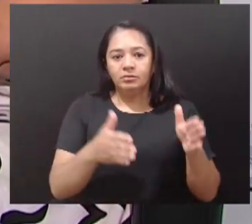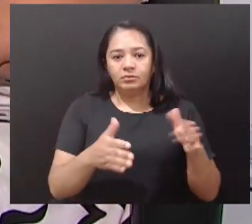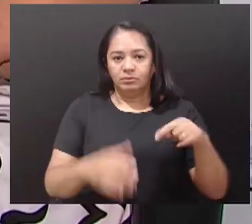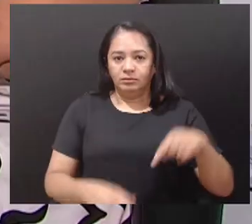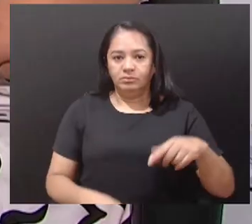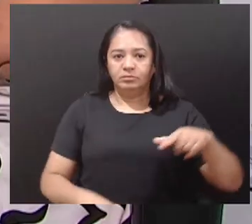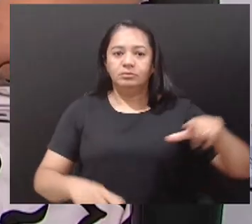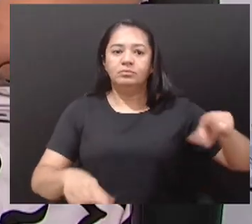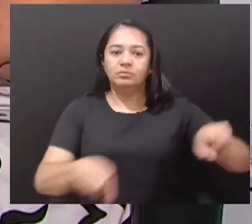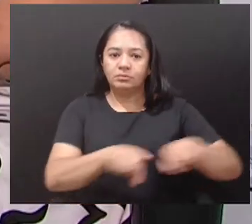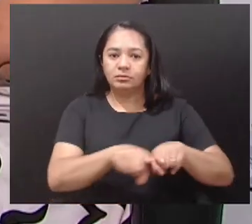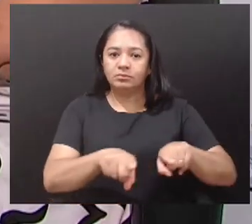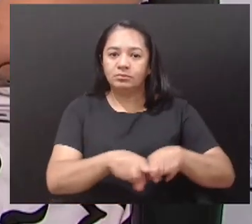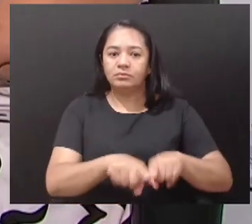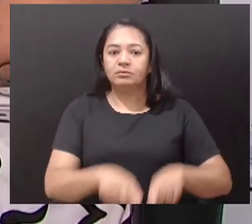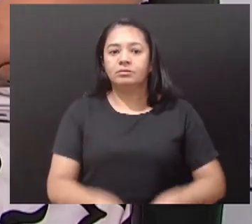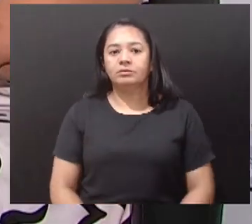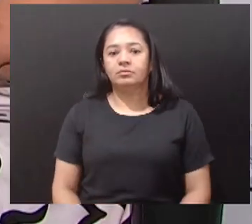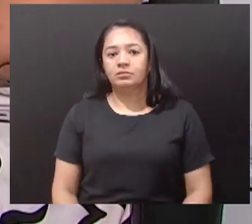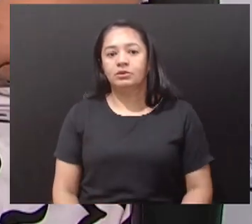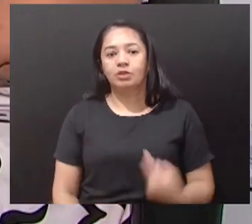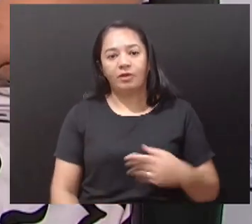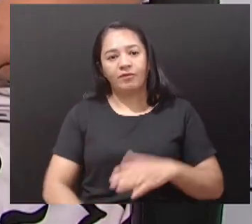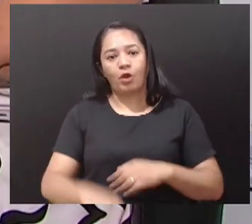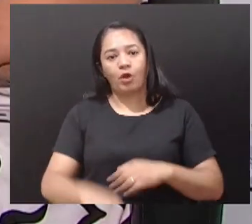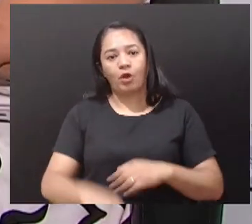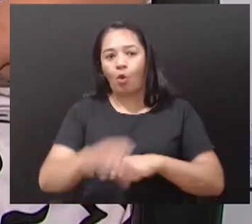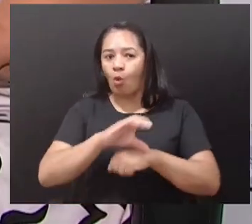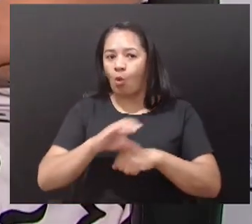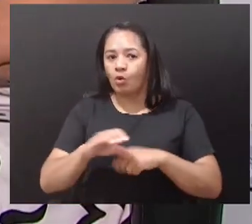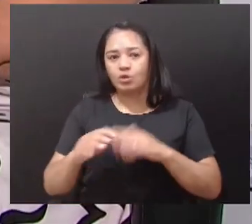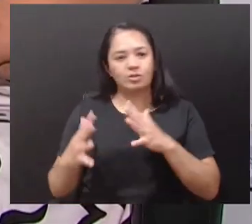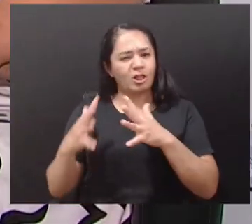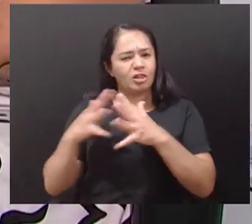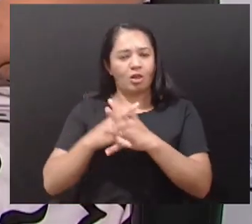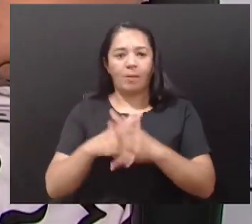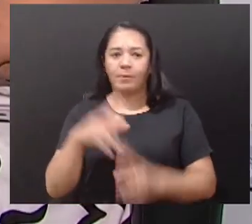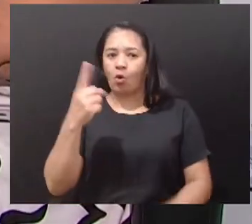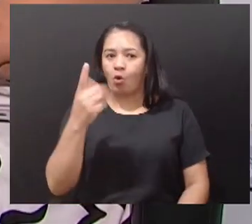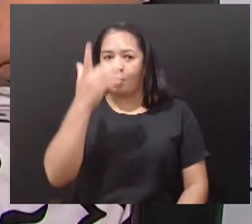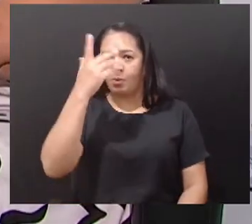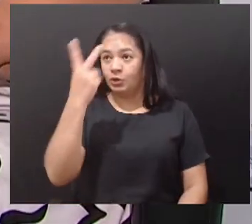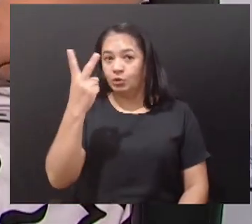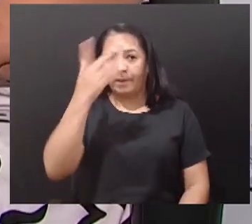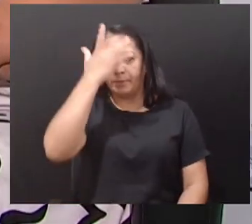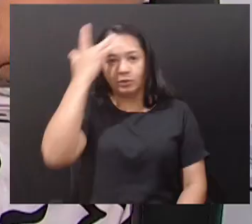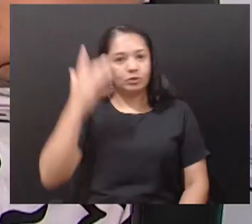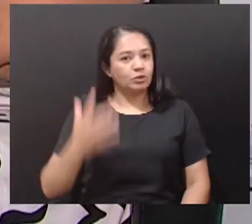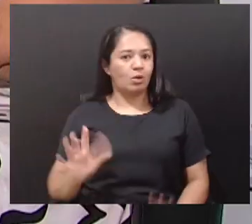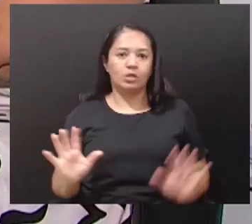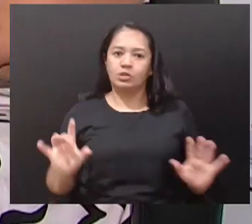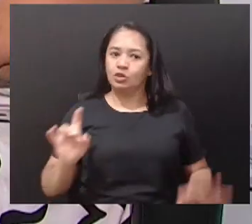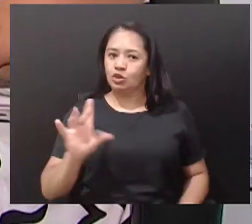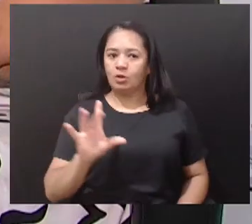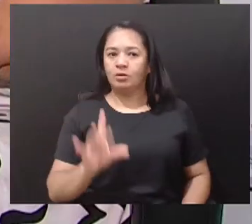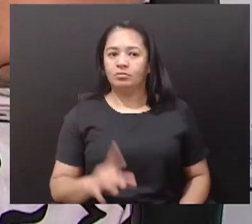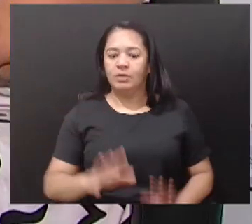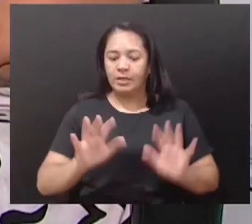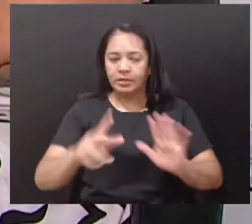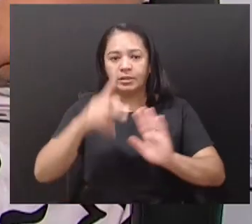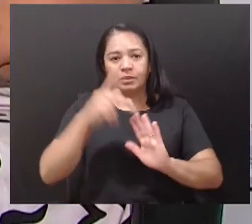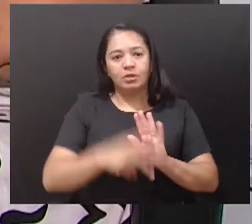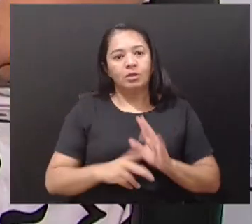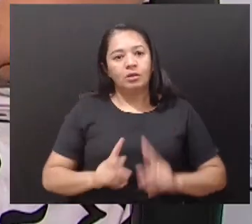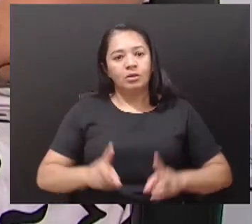faz curso VIP aqui, que é uma ou duas pessoas no máximo, né? E esse é o projeto, continuar com o